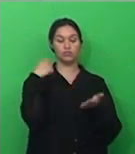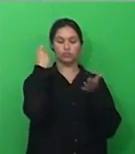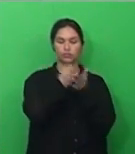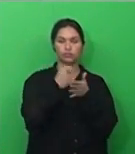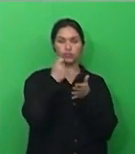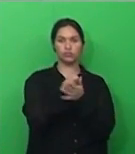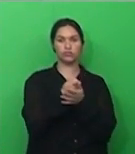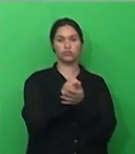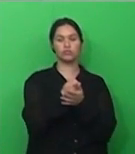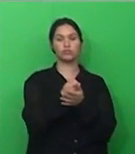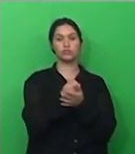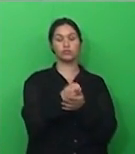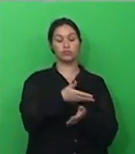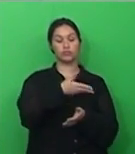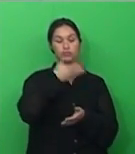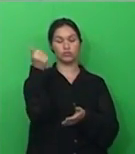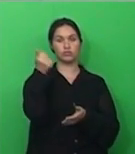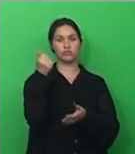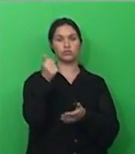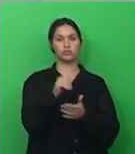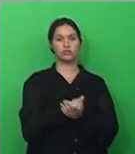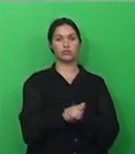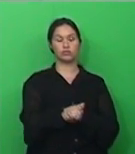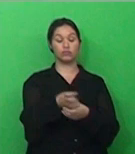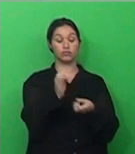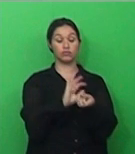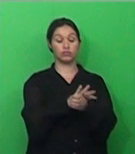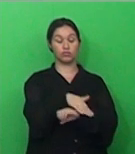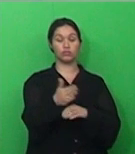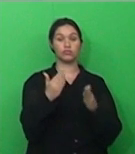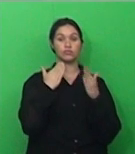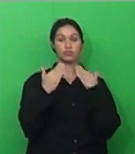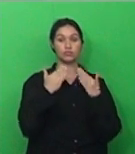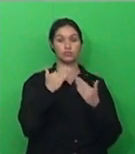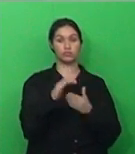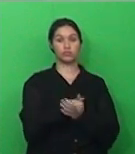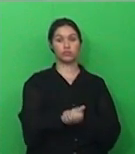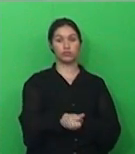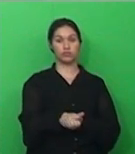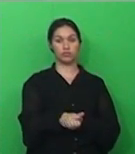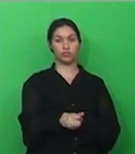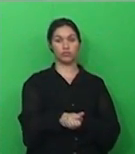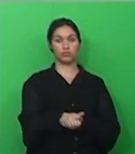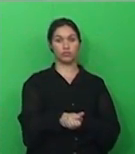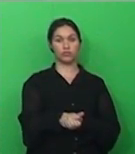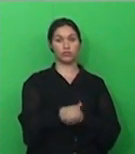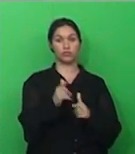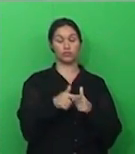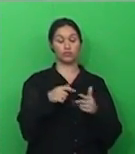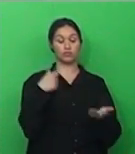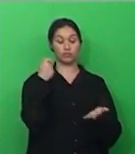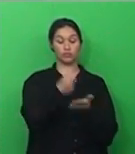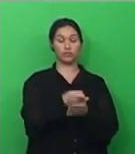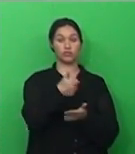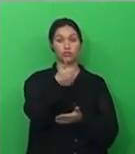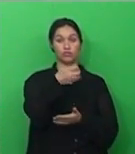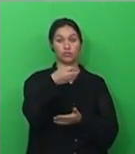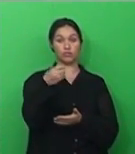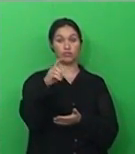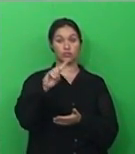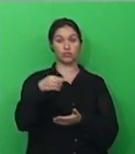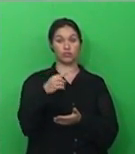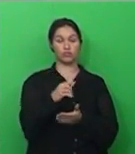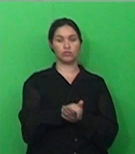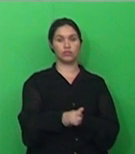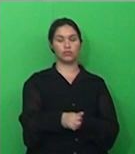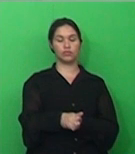atendimento seja 100%. Não adianta simplesmente estar aberto. São 100 mil por mês, tem que fazer valer esses 100 mil,